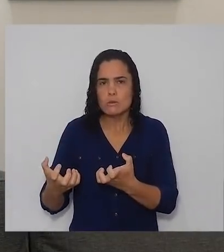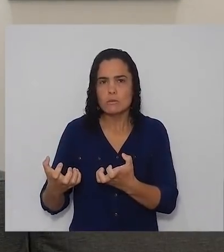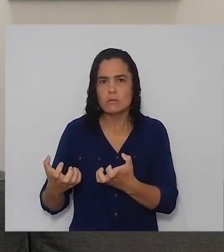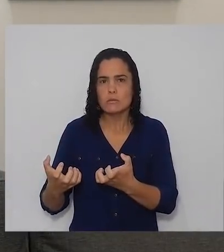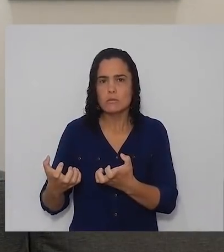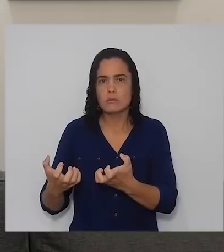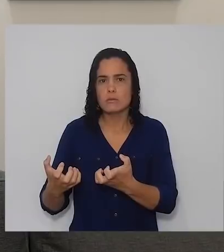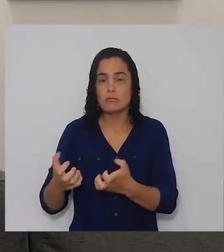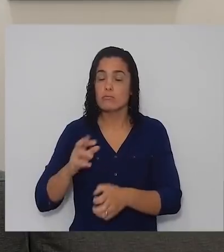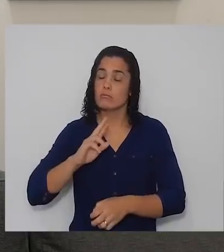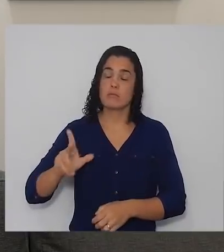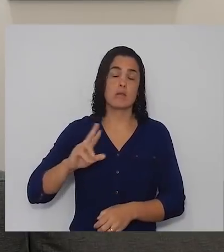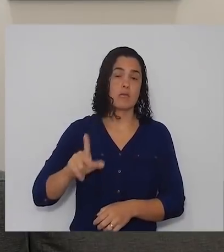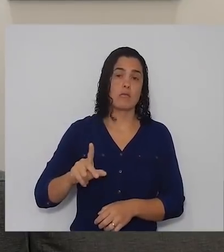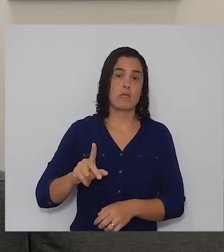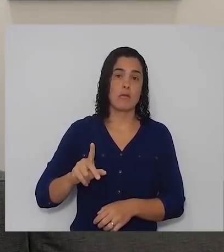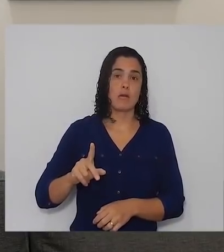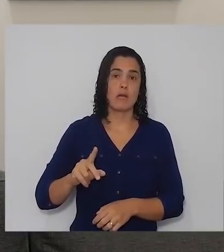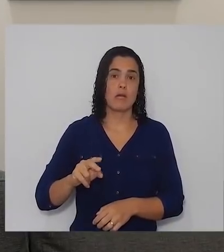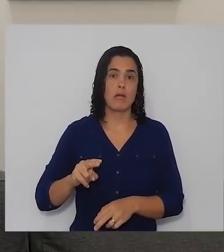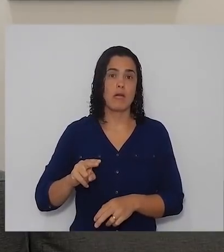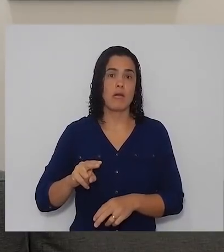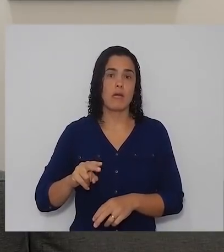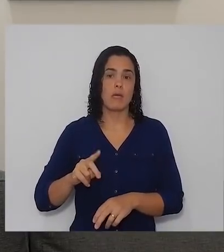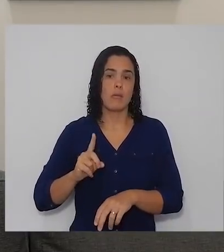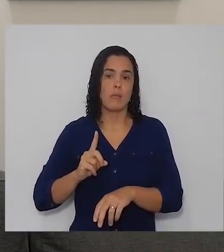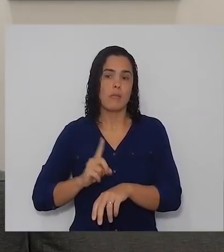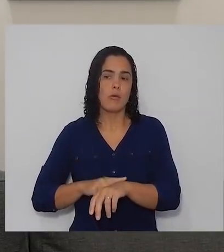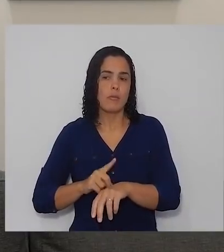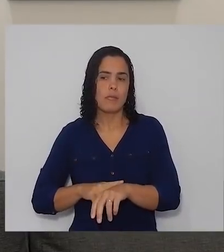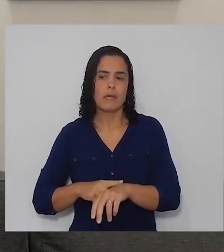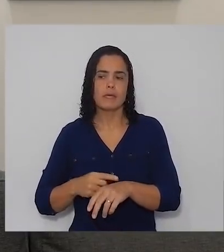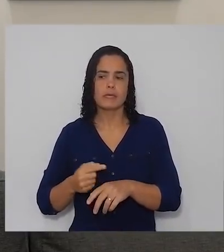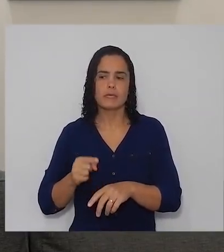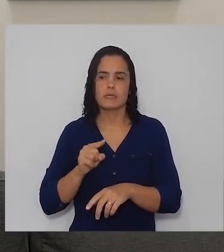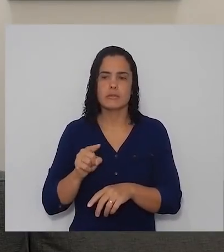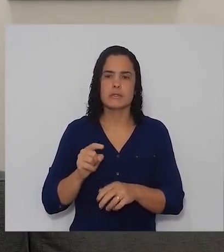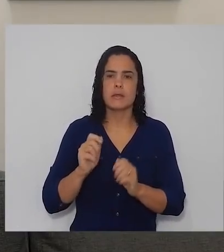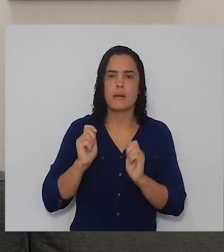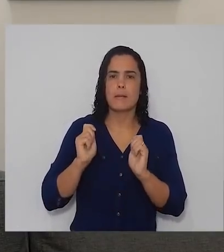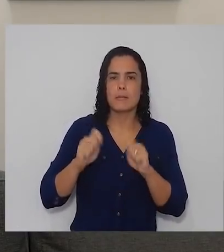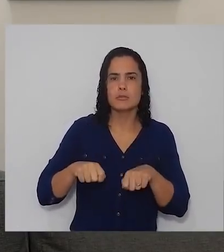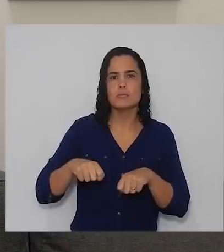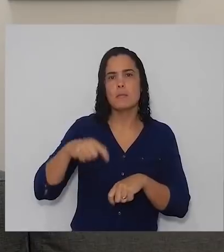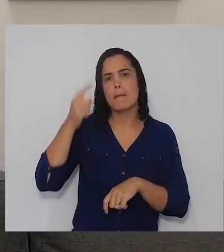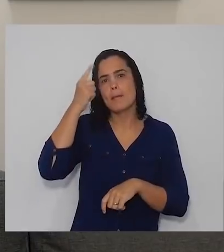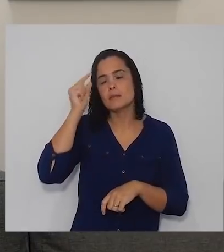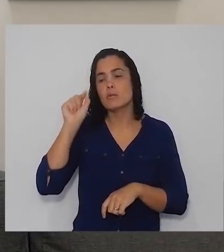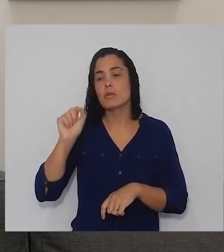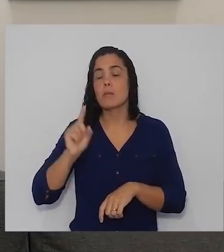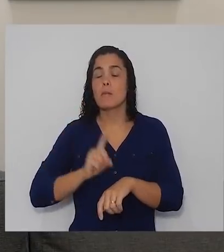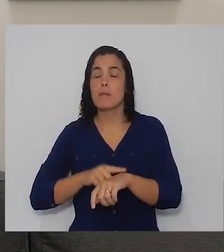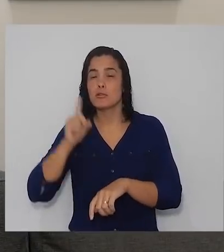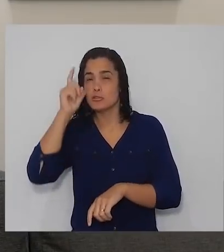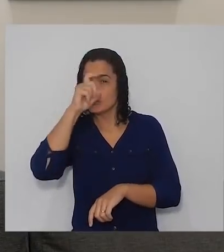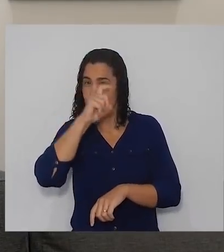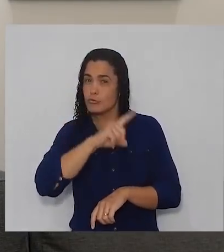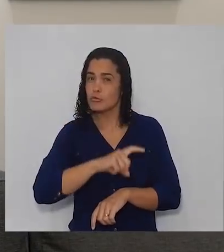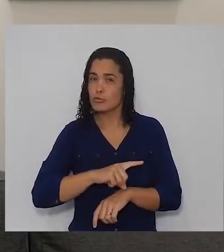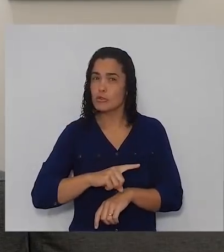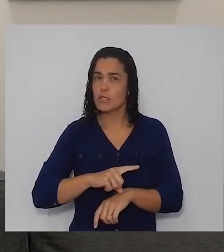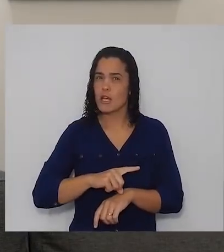foi, em hipótese alguma, motivos para achar que aquela agrura ou aquela adversidade